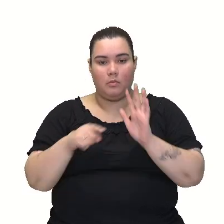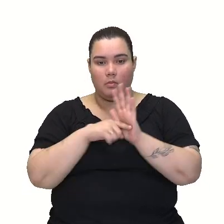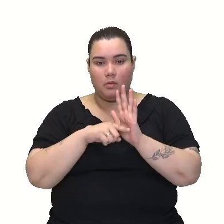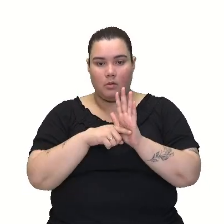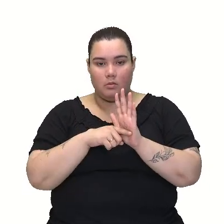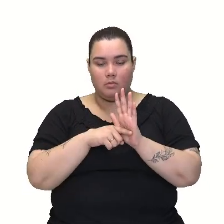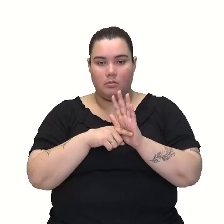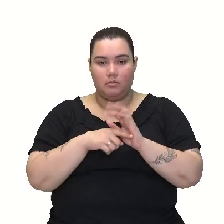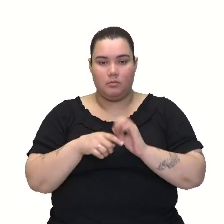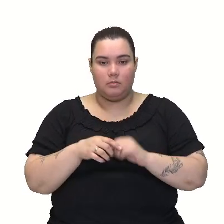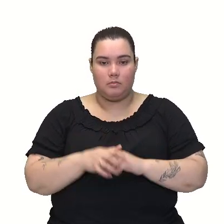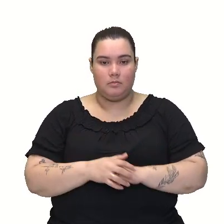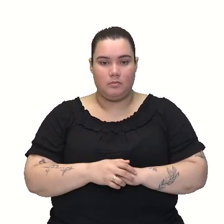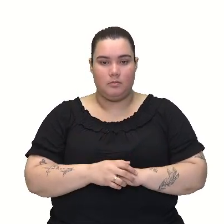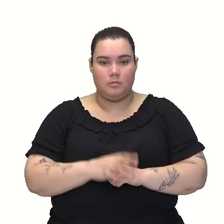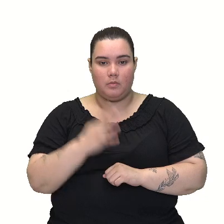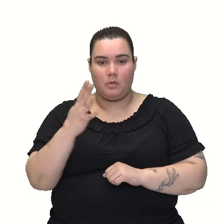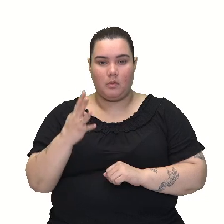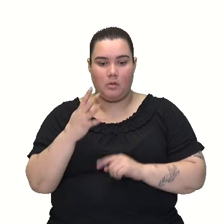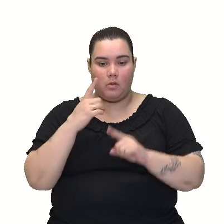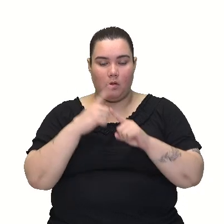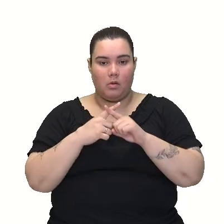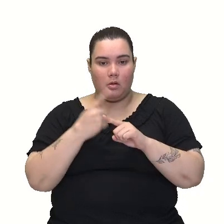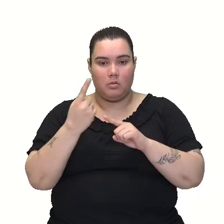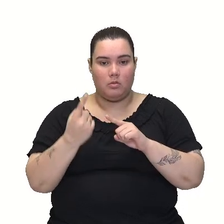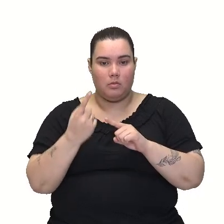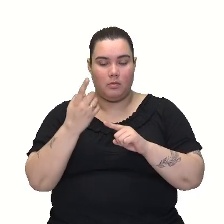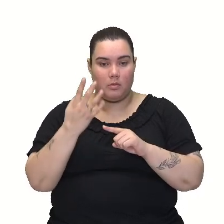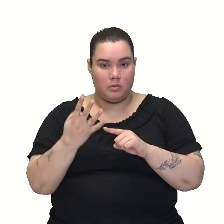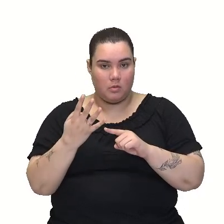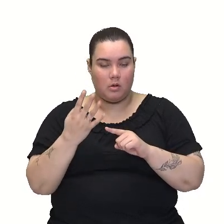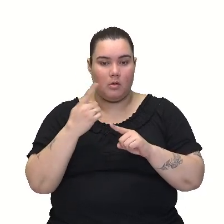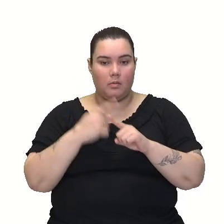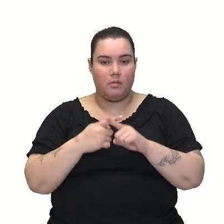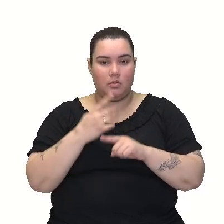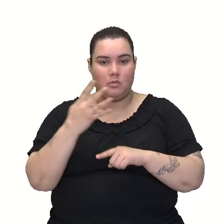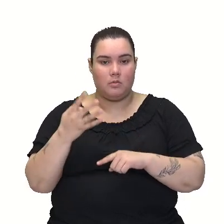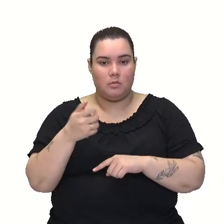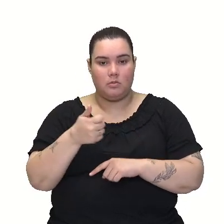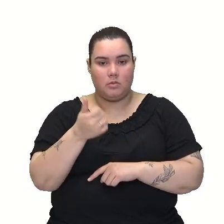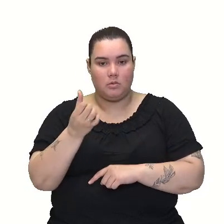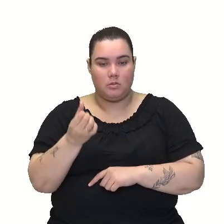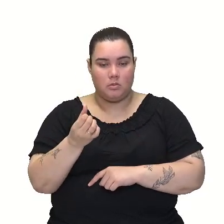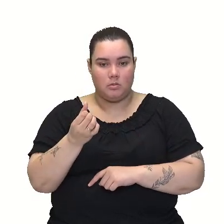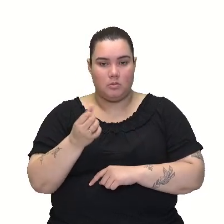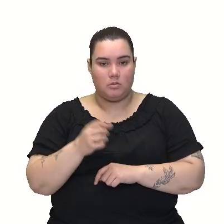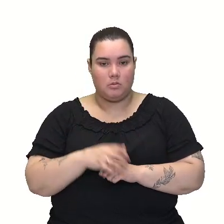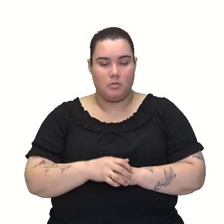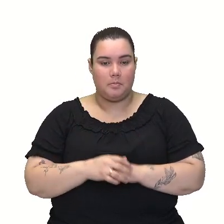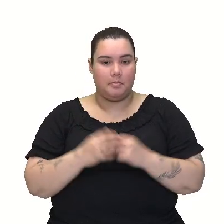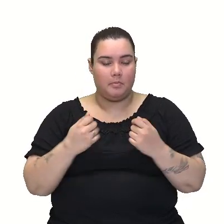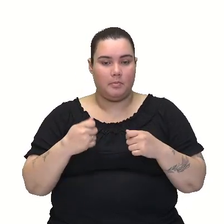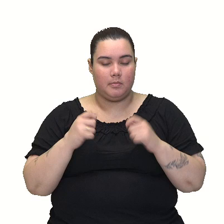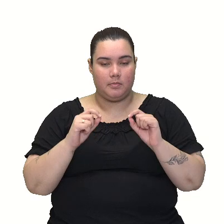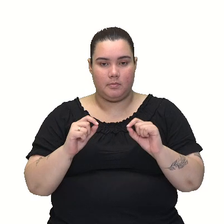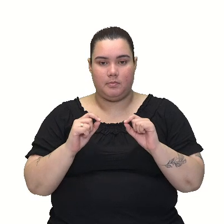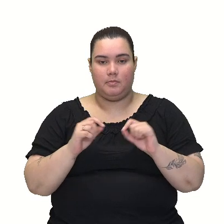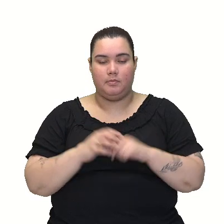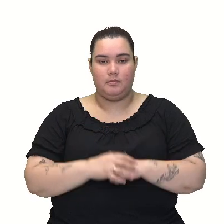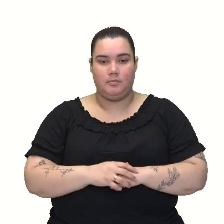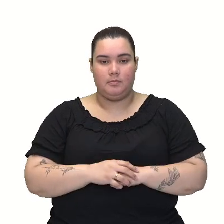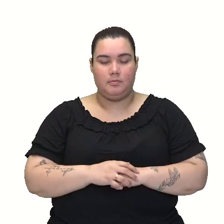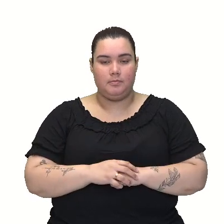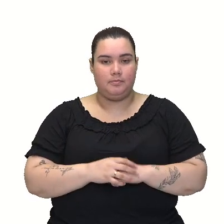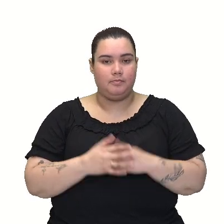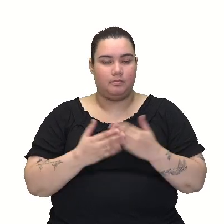menos 4 vezes 1, 4. 4 vezes 4, 16. Aí eu preciso fazer o jogo de